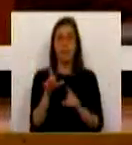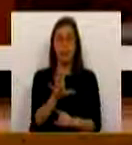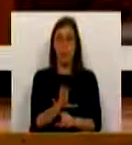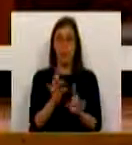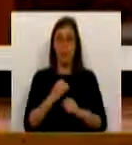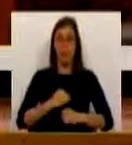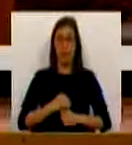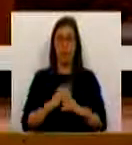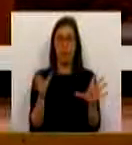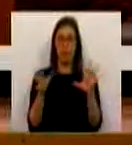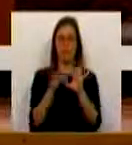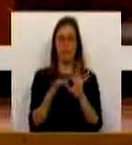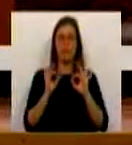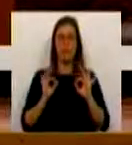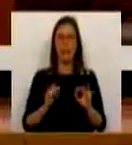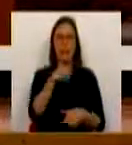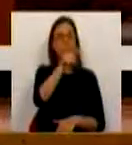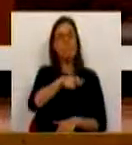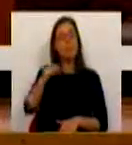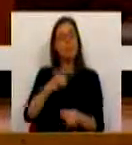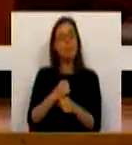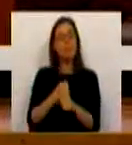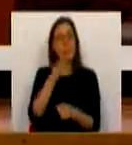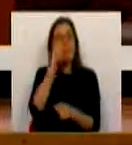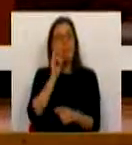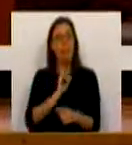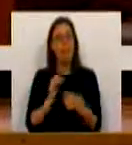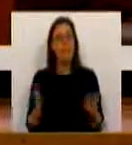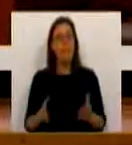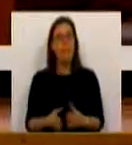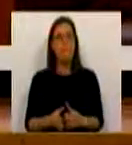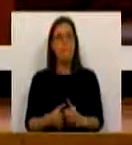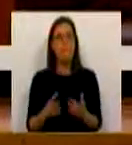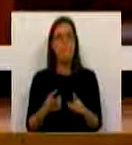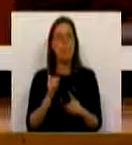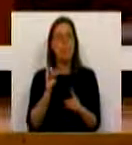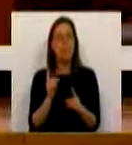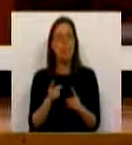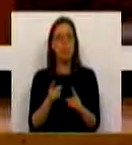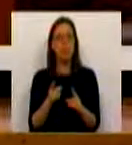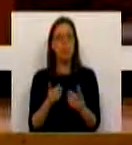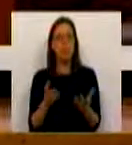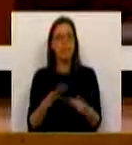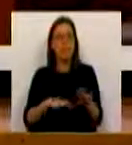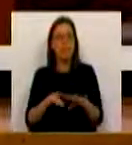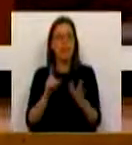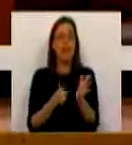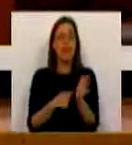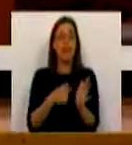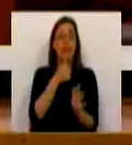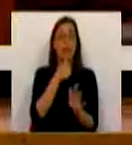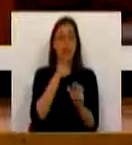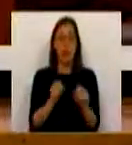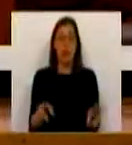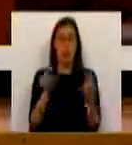forma de trabalho adequada aos trabalhadores e trabalhadoras, não enjeitando, no entanto, a necessidade